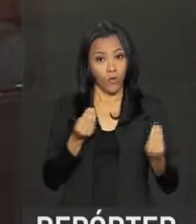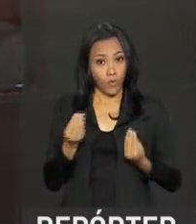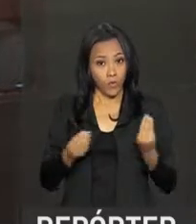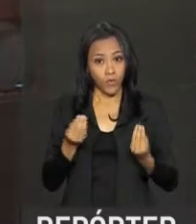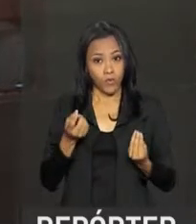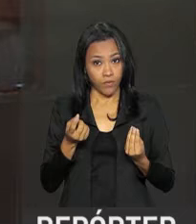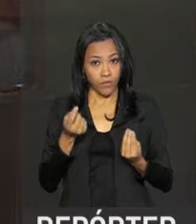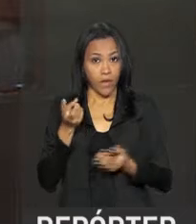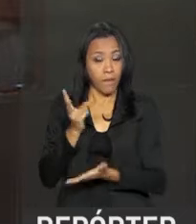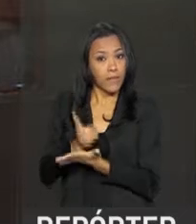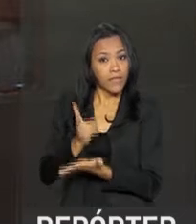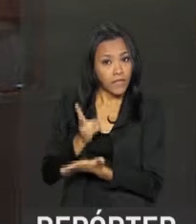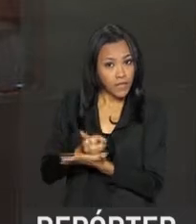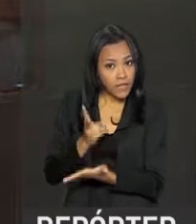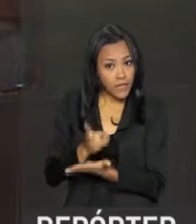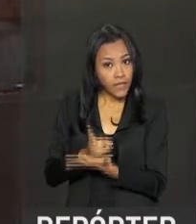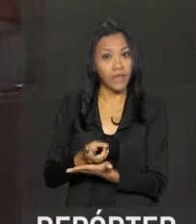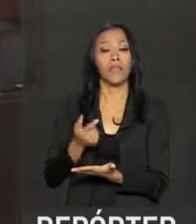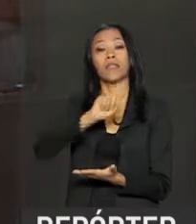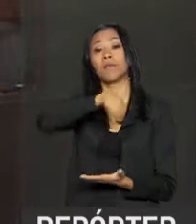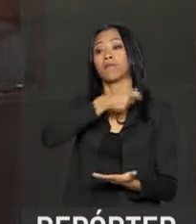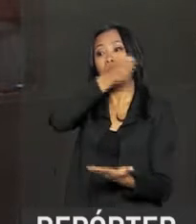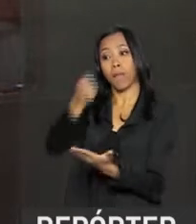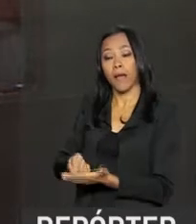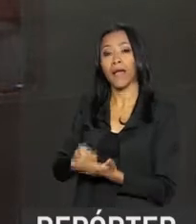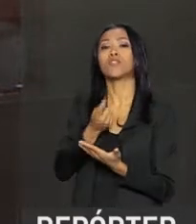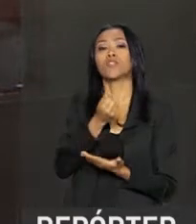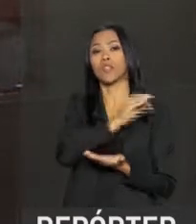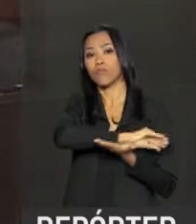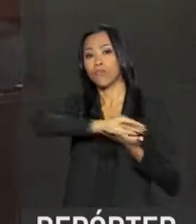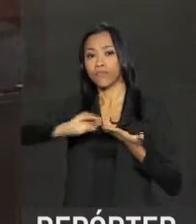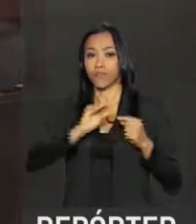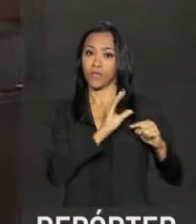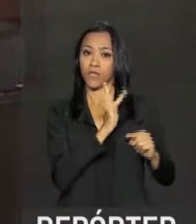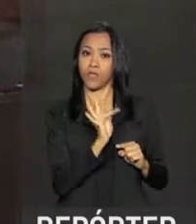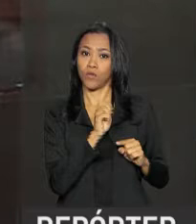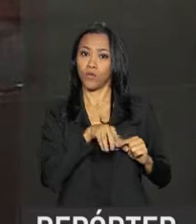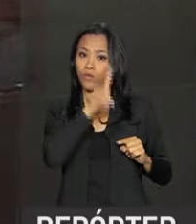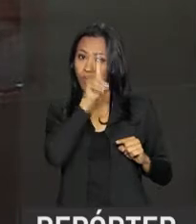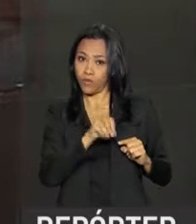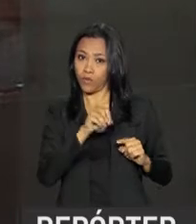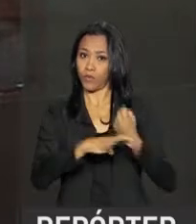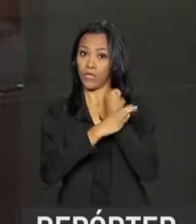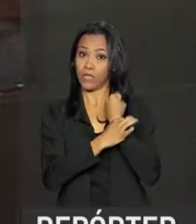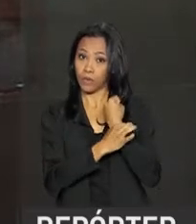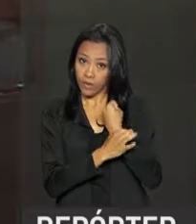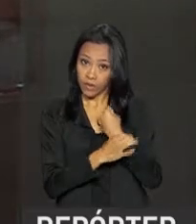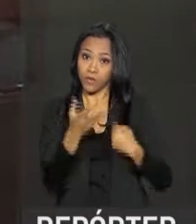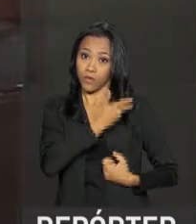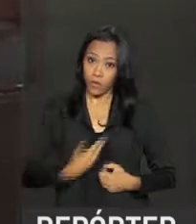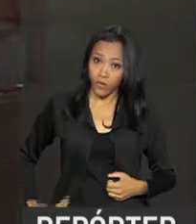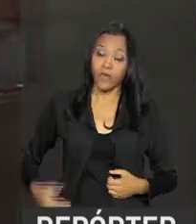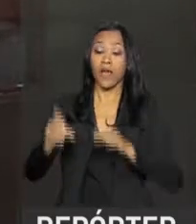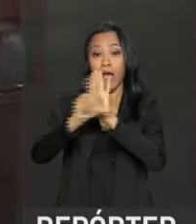manutenção do Disque Denúncia e para pagar a recompensa em dinheiro vai vir do Fundo Nacional de Segurança Pública. A lei foi publicada